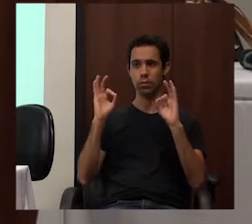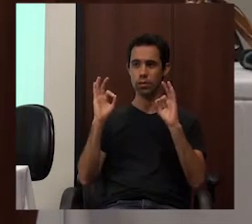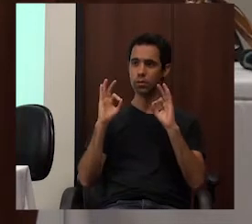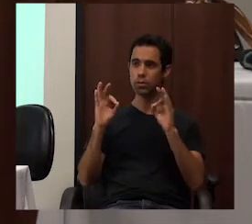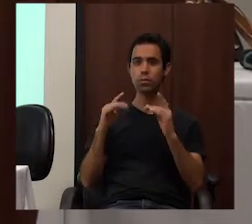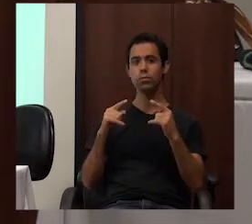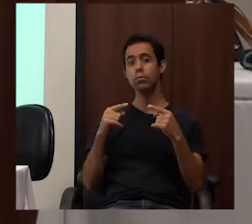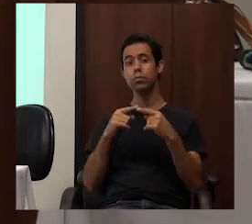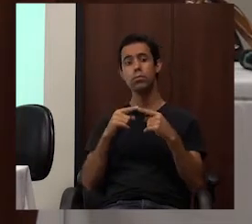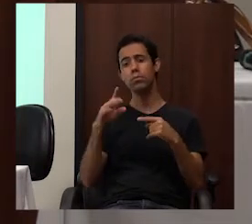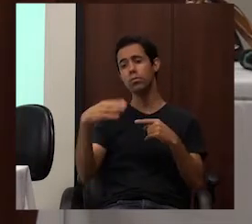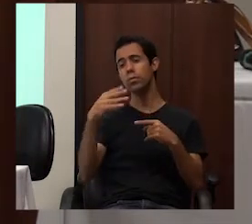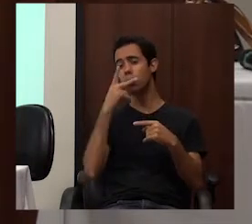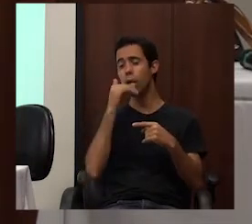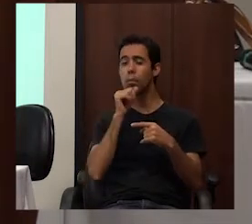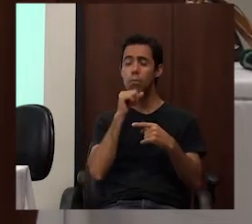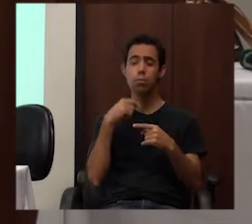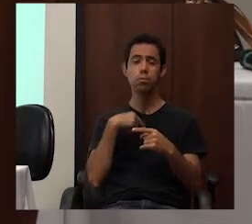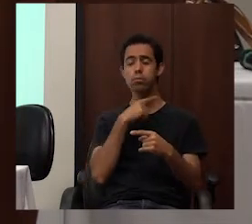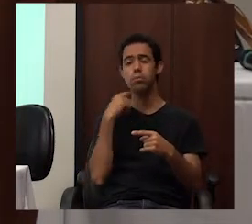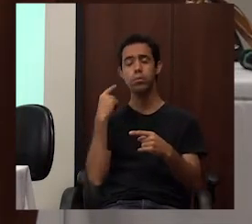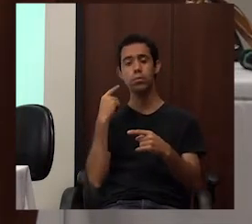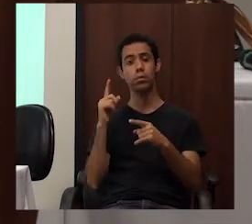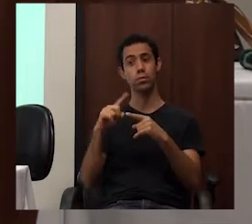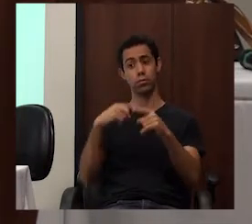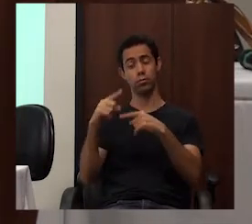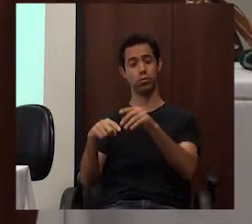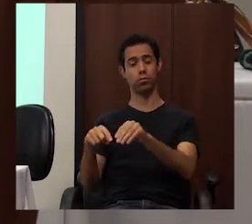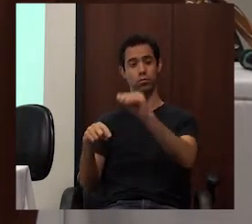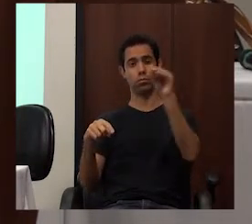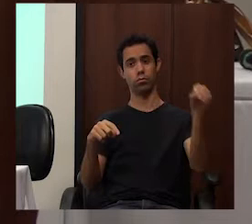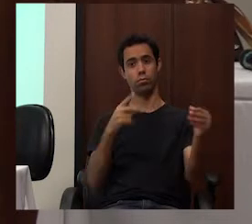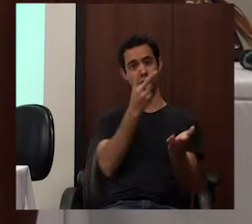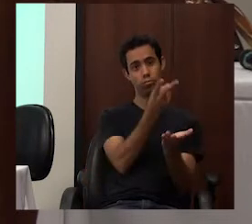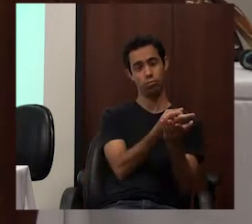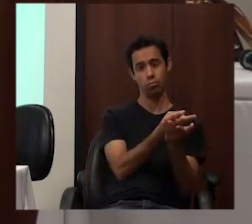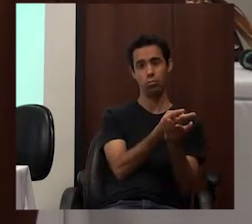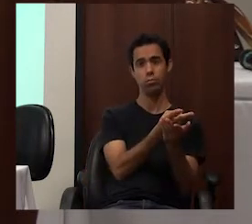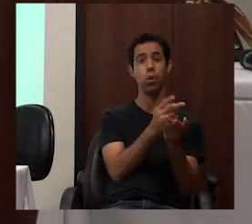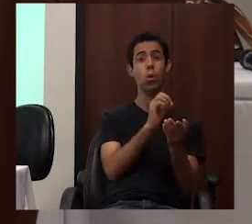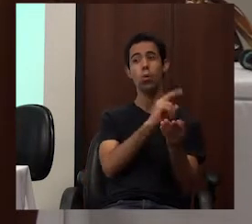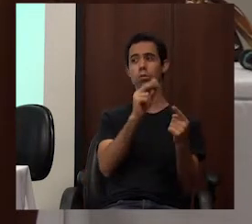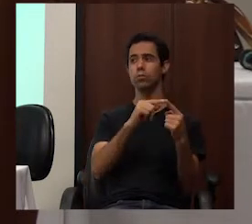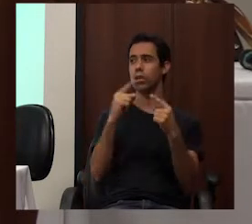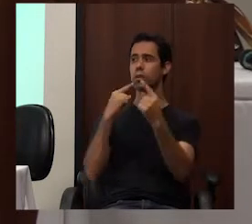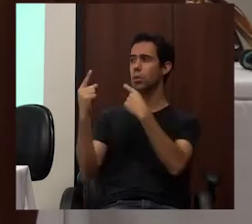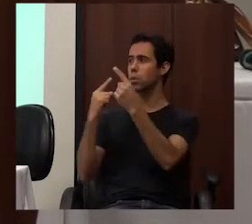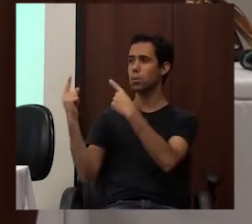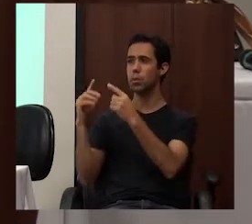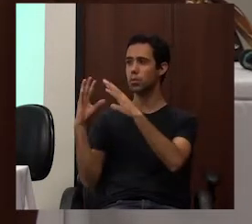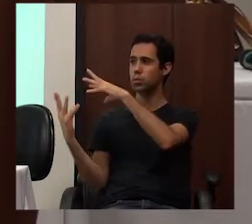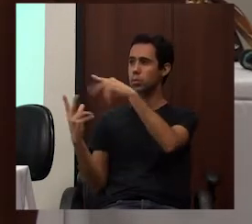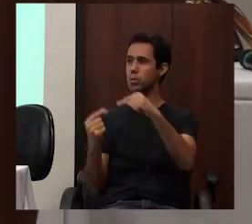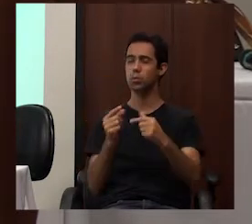falecer e depois ir para um estabelecimento, ficar internado, porque essa pessoa não tem nenhuma conexão com o mundo. Como não tem